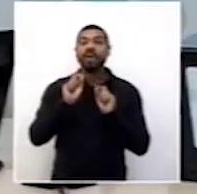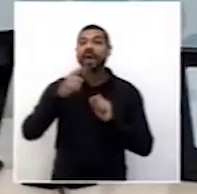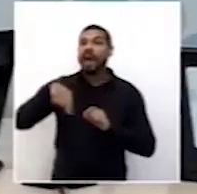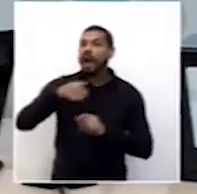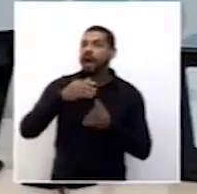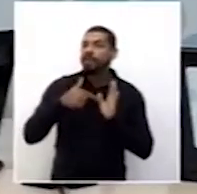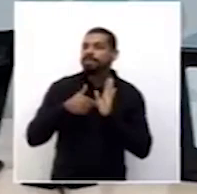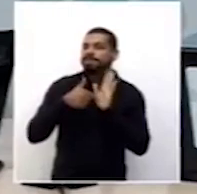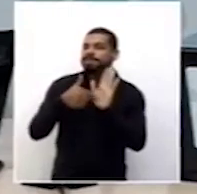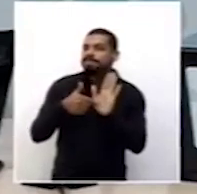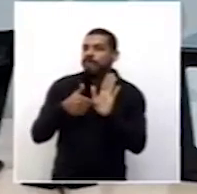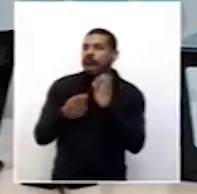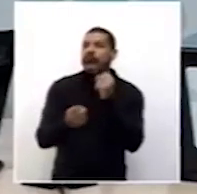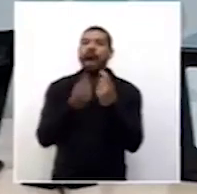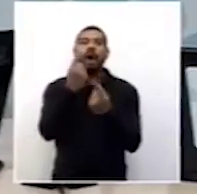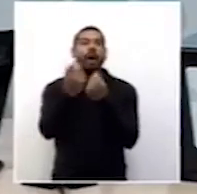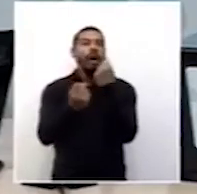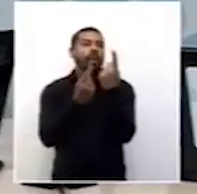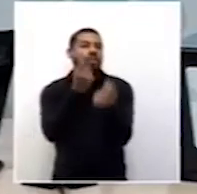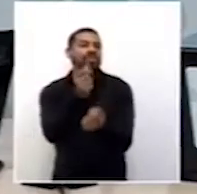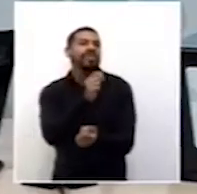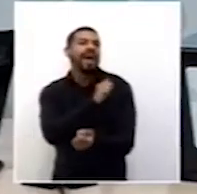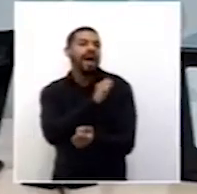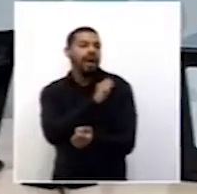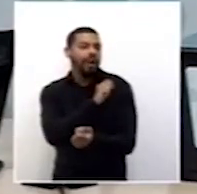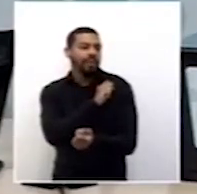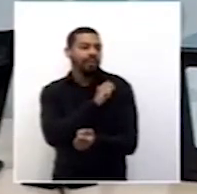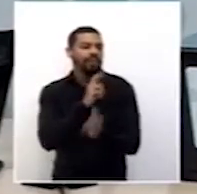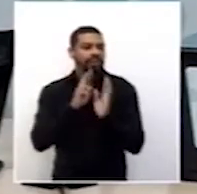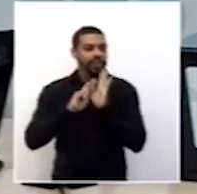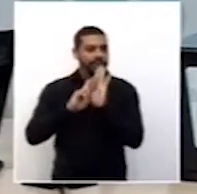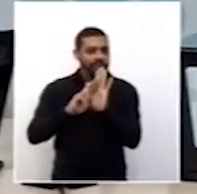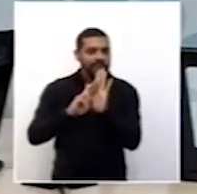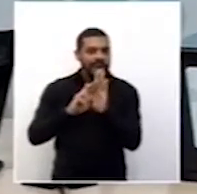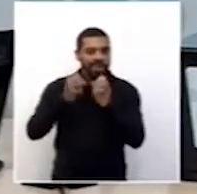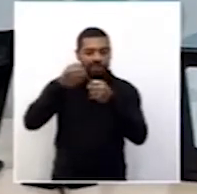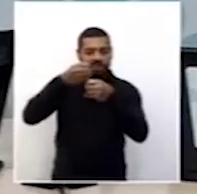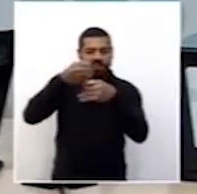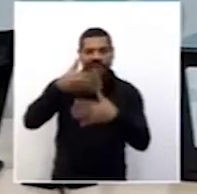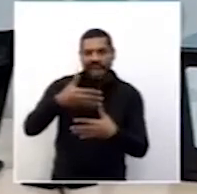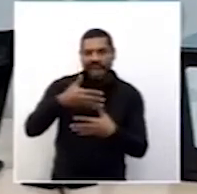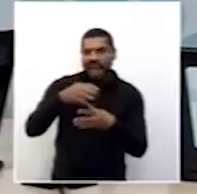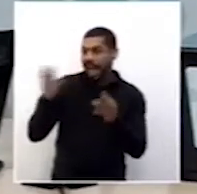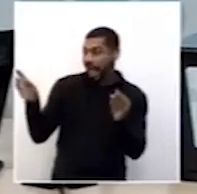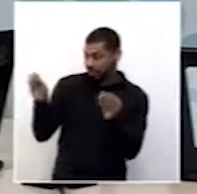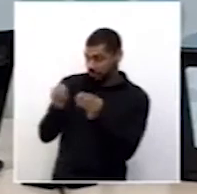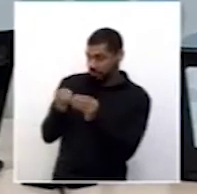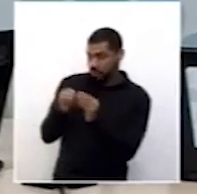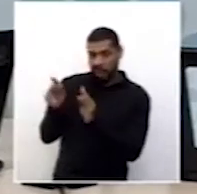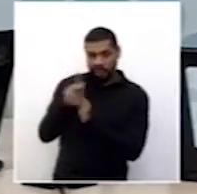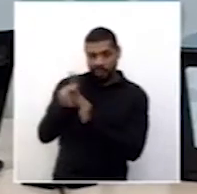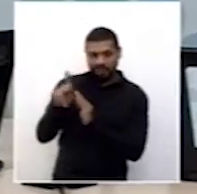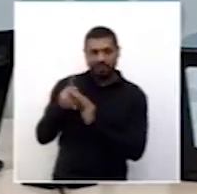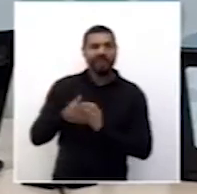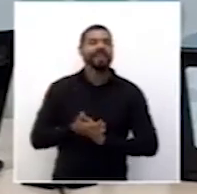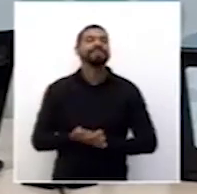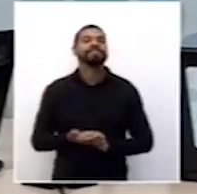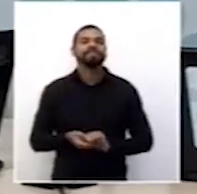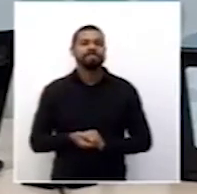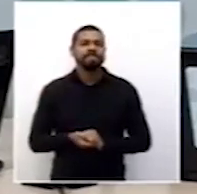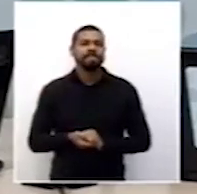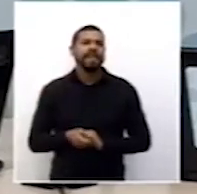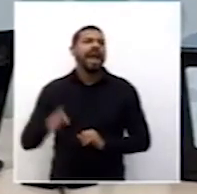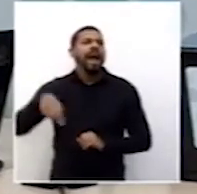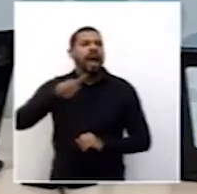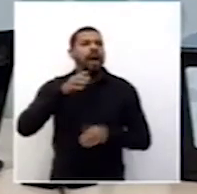ressaltar alguns alunos que colocaram no chat. E, inclusive, professora Antônia, a senhora me permite?